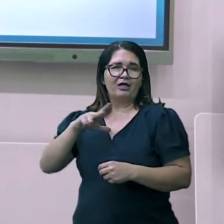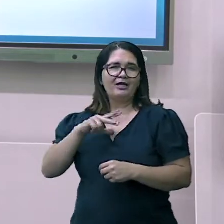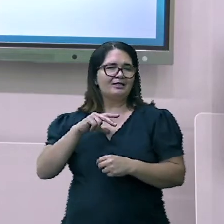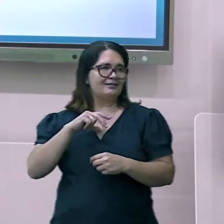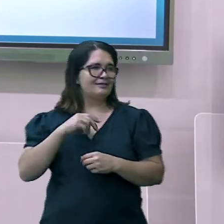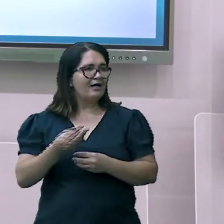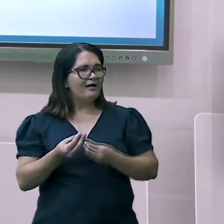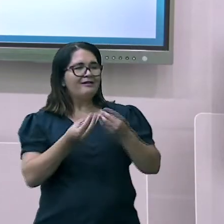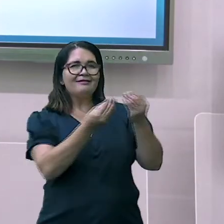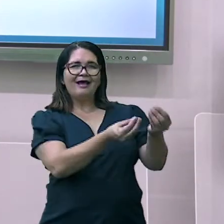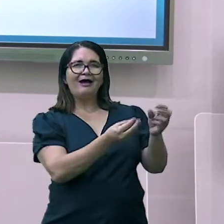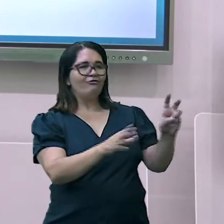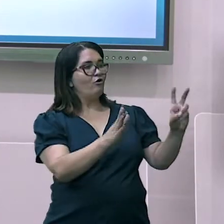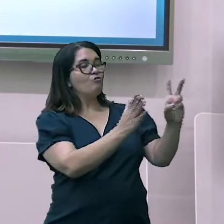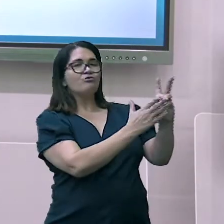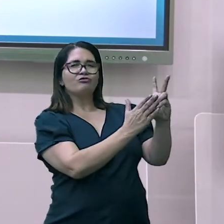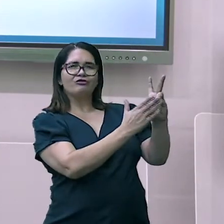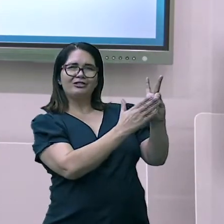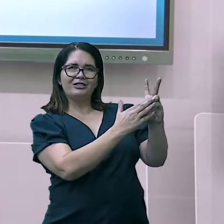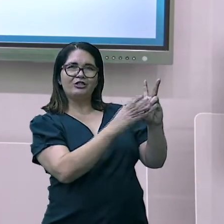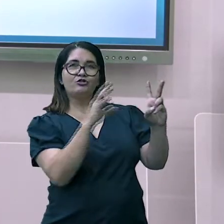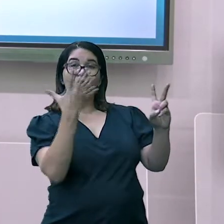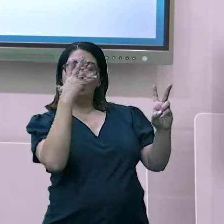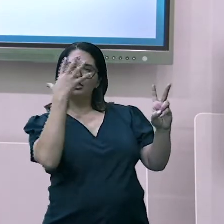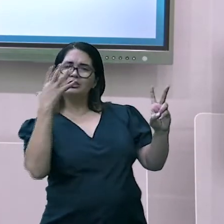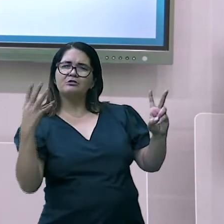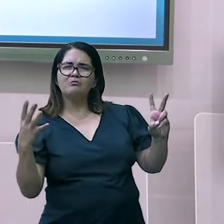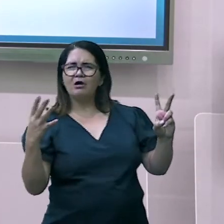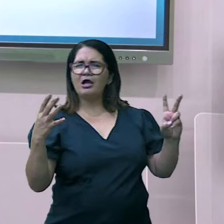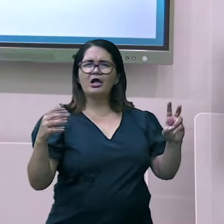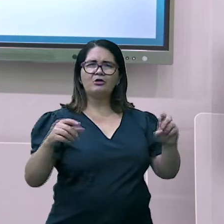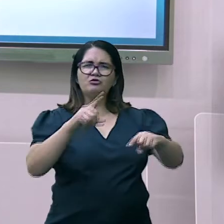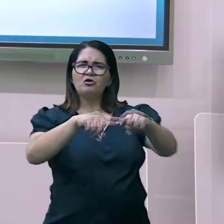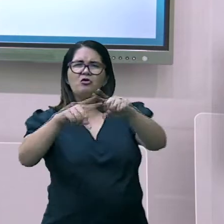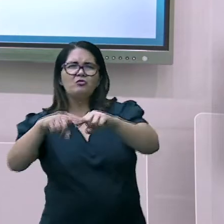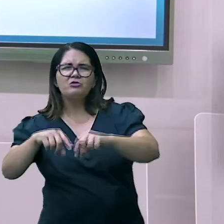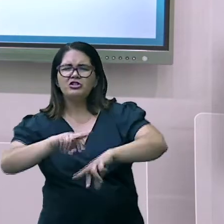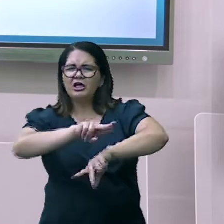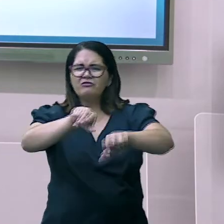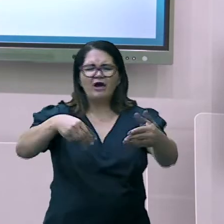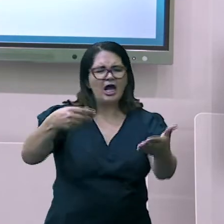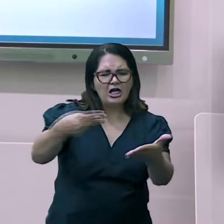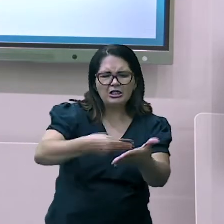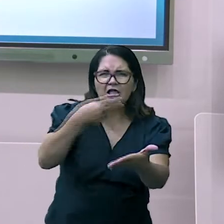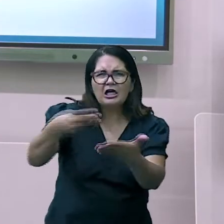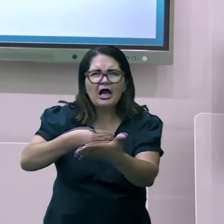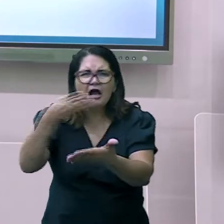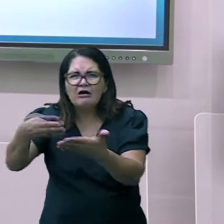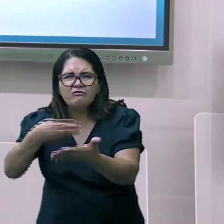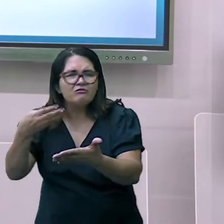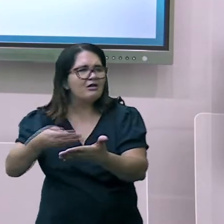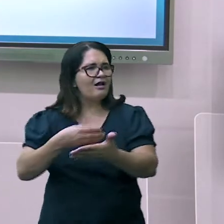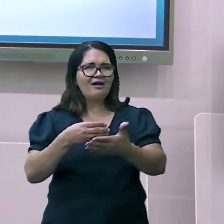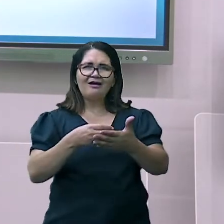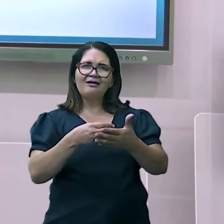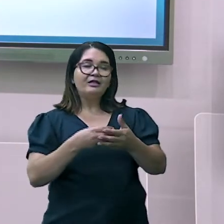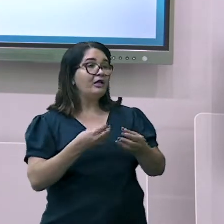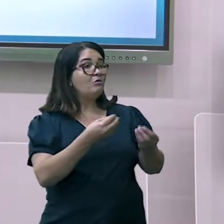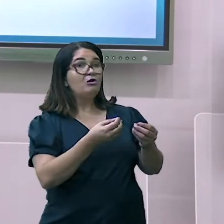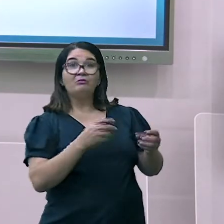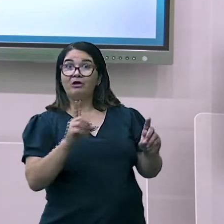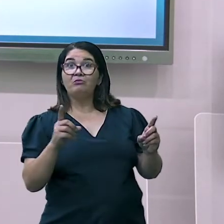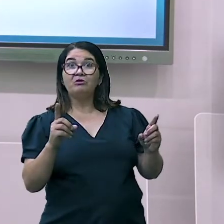colonizadores cortavam o pau-brasil e transportavam até as caravelas portuguesas para trocar